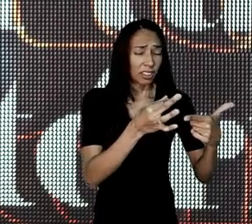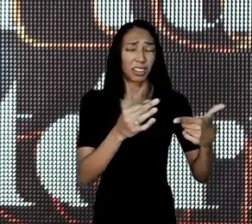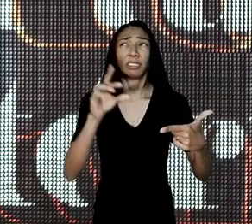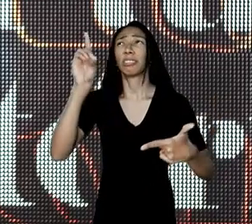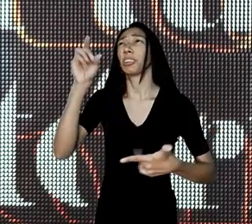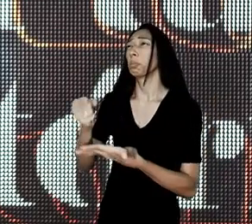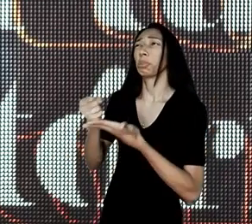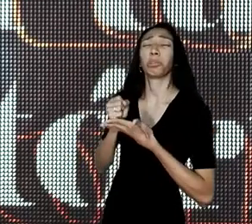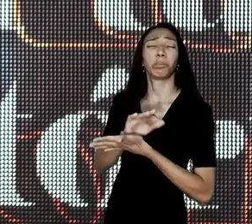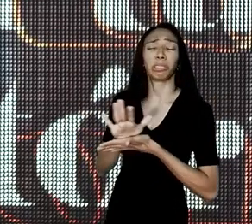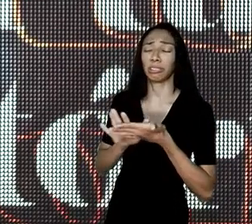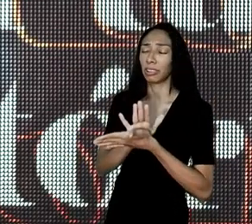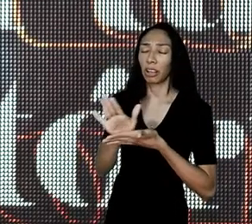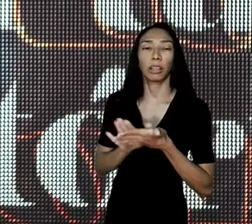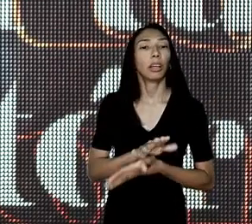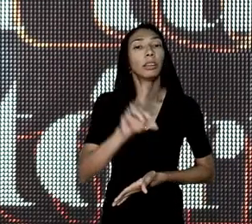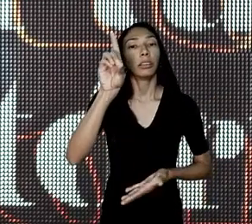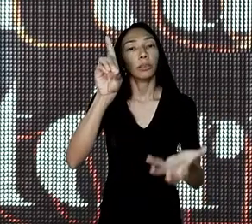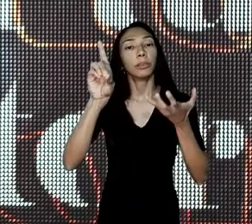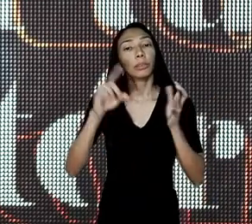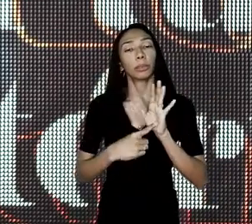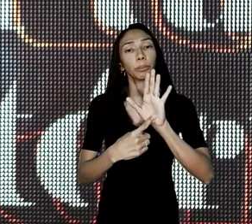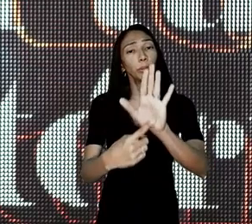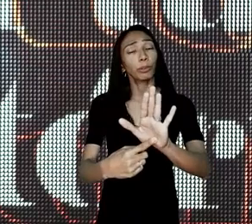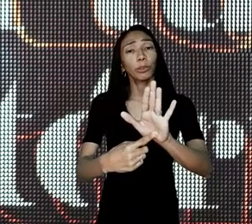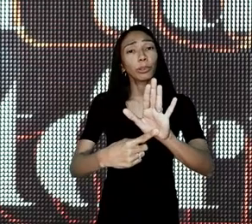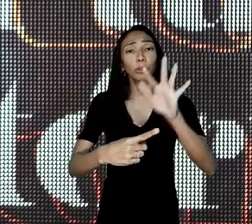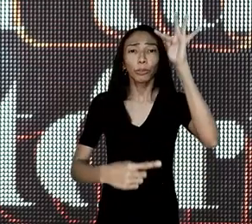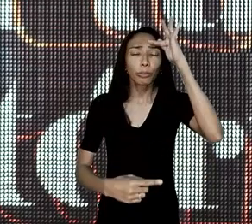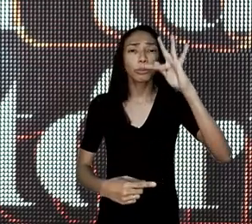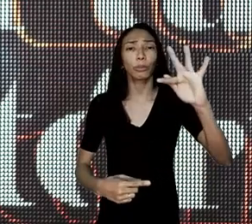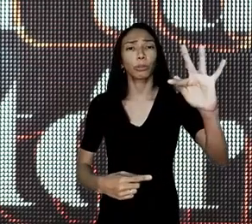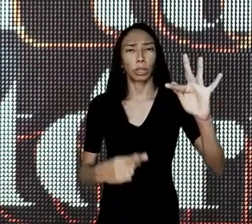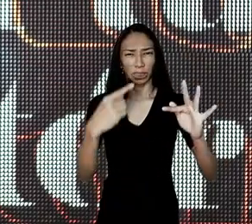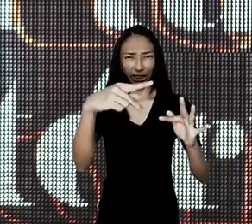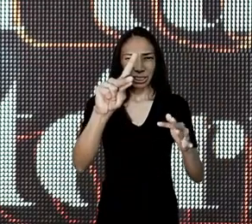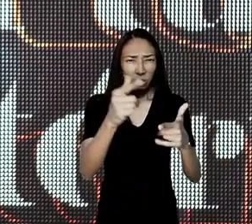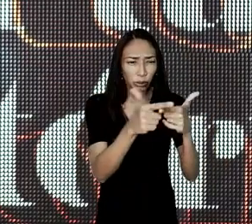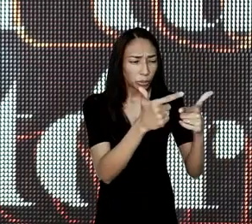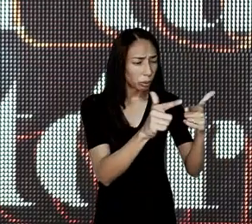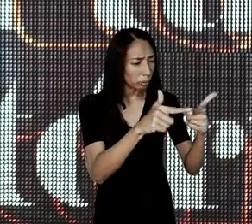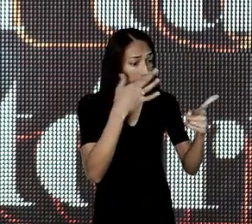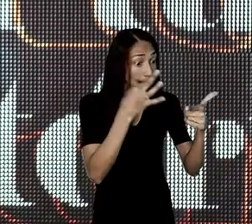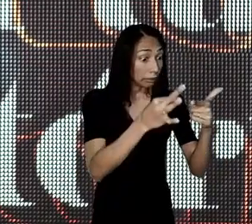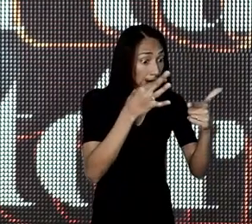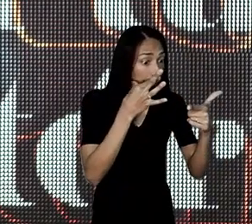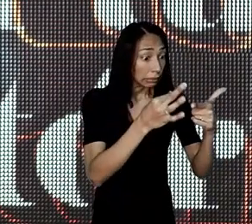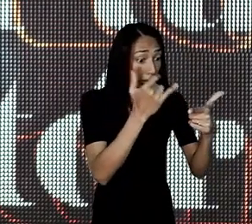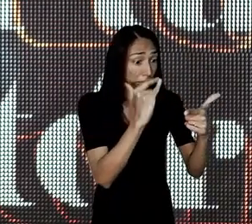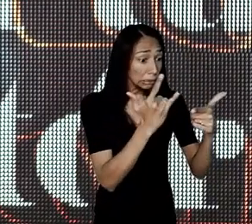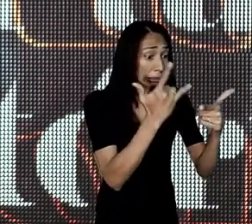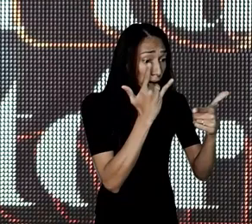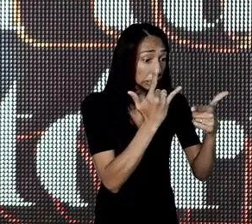atrasado, e Deus está querendo te mostrar o cenário completo. Você sabe qual é o seu problema? Você está assim, ó, para as